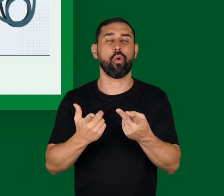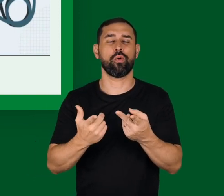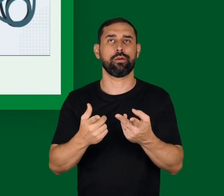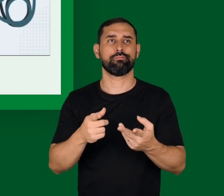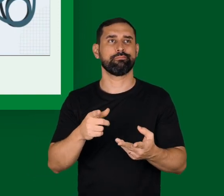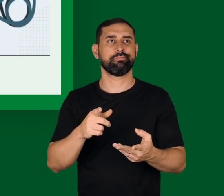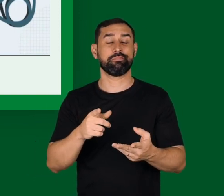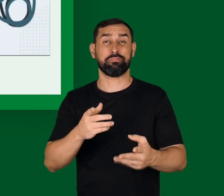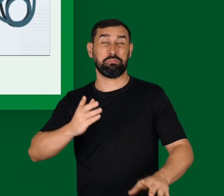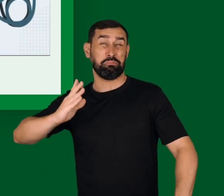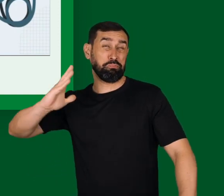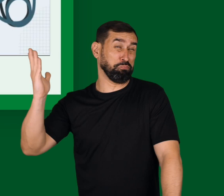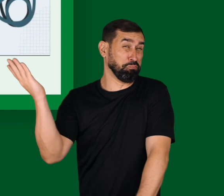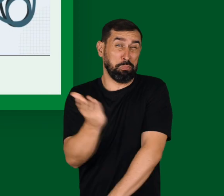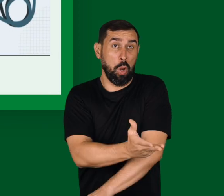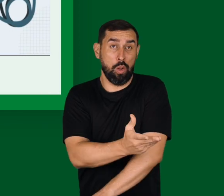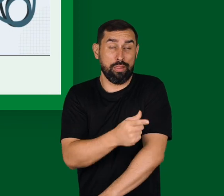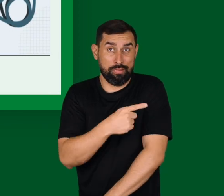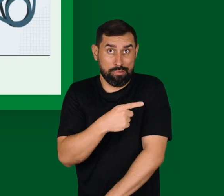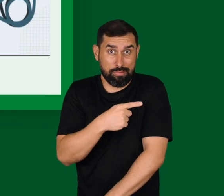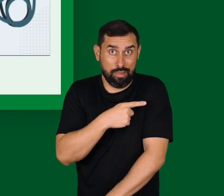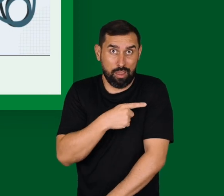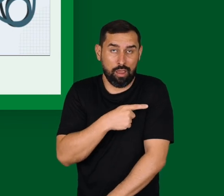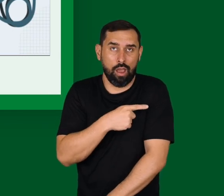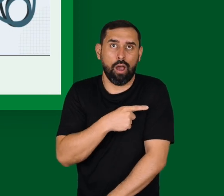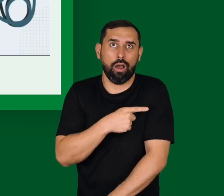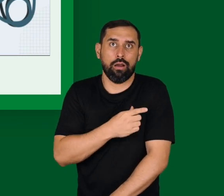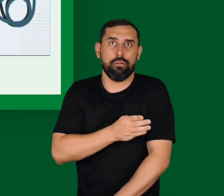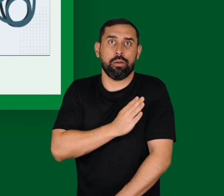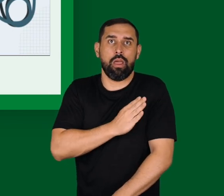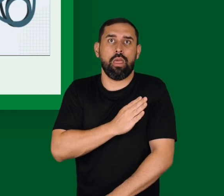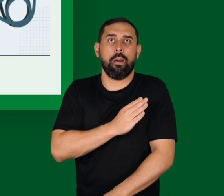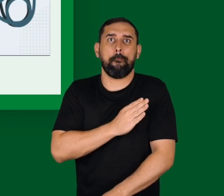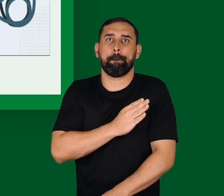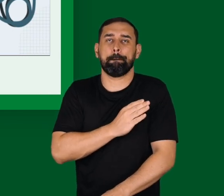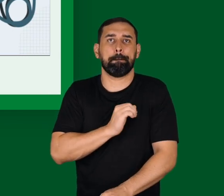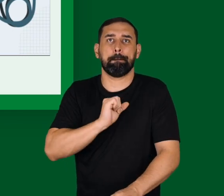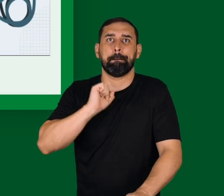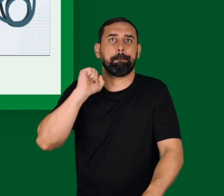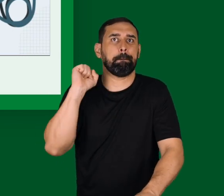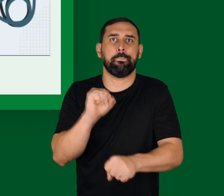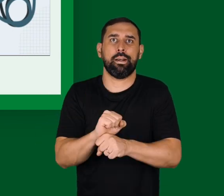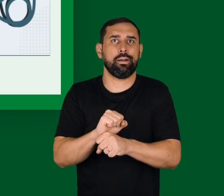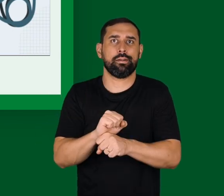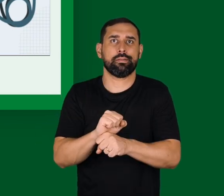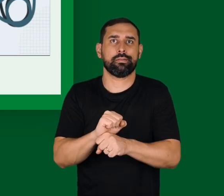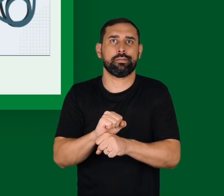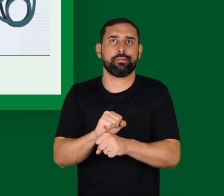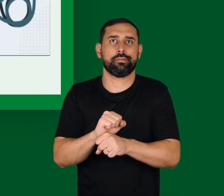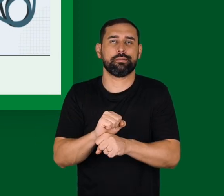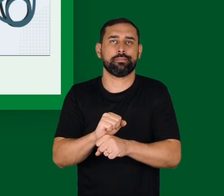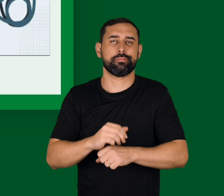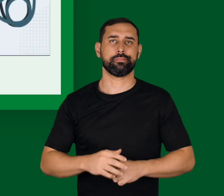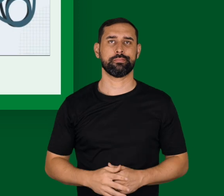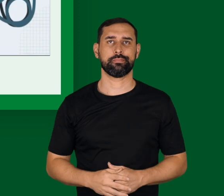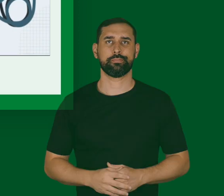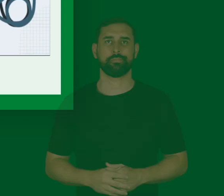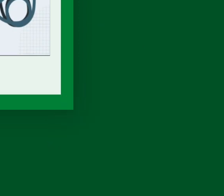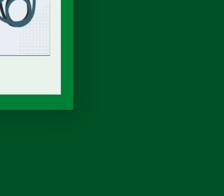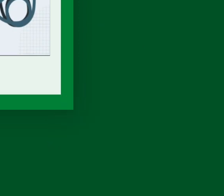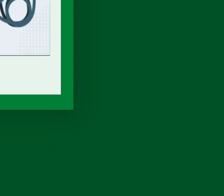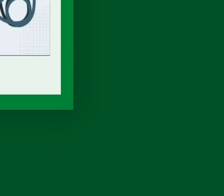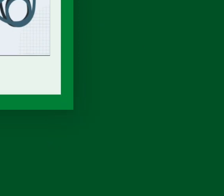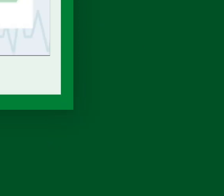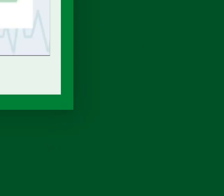futebol, esportes de contato, não, que levam um golpe forte, fazendo falha miocárdica severa,